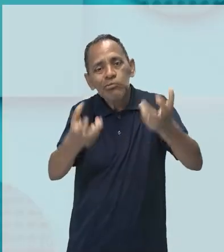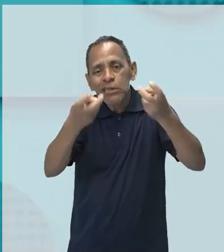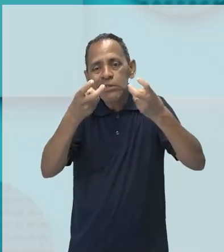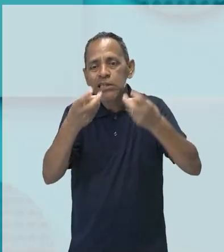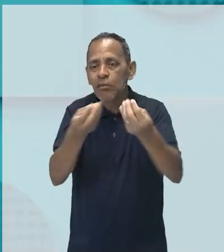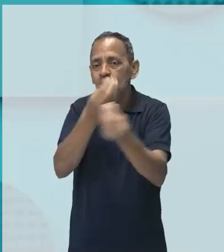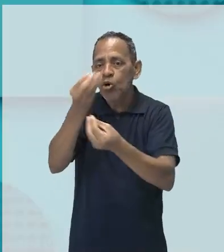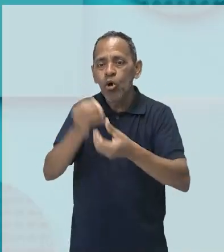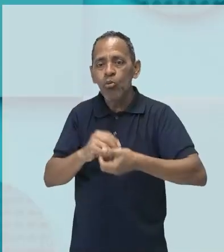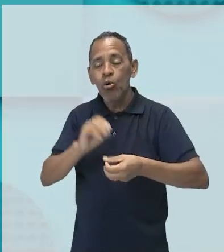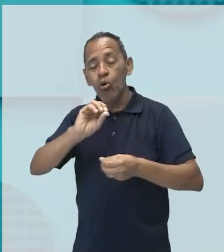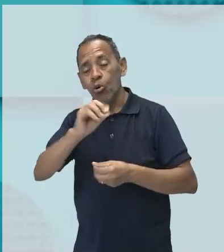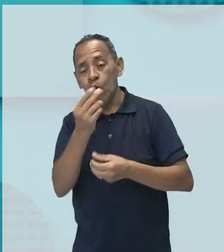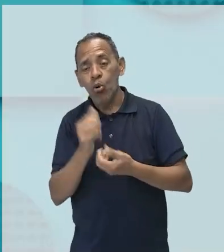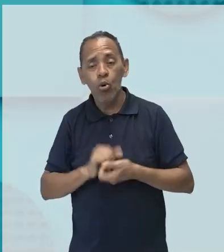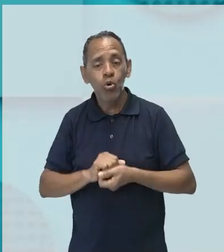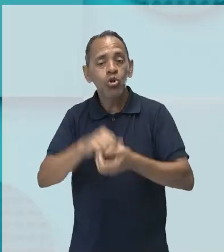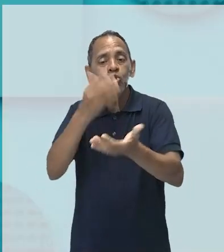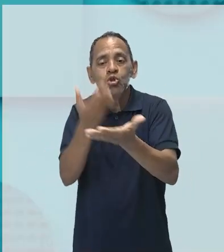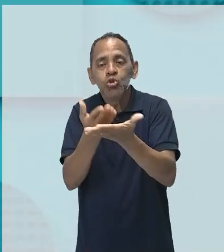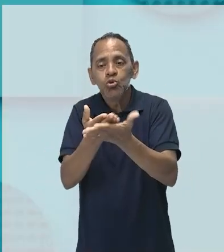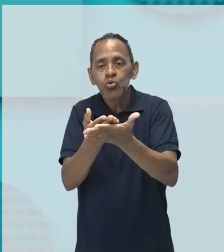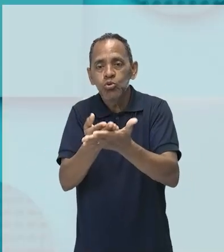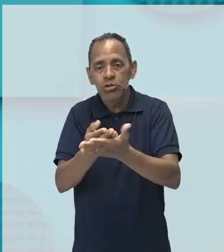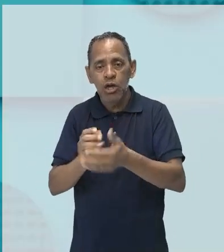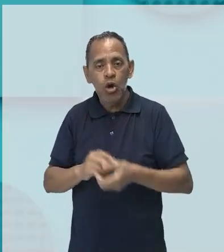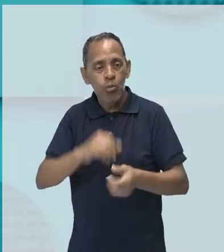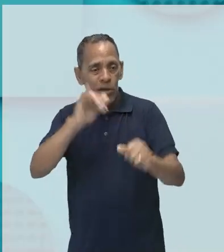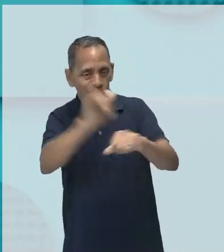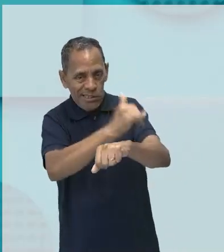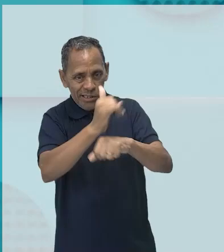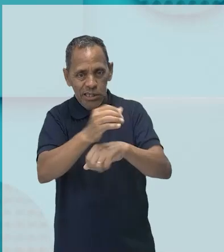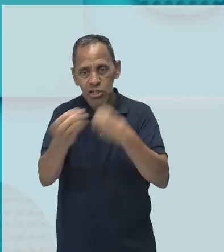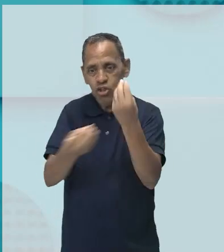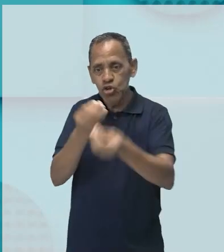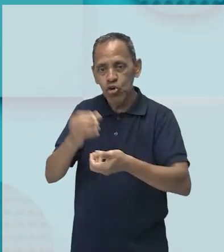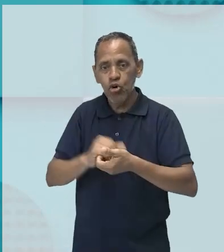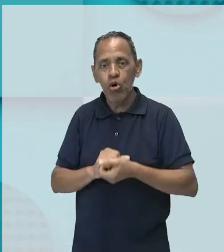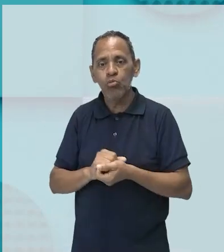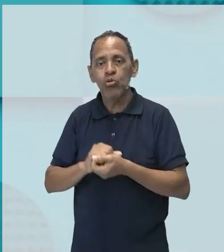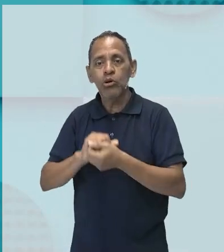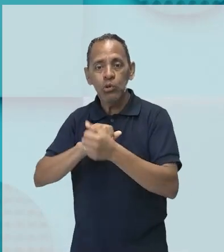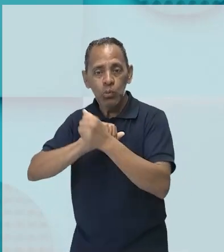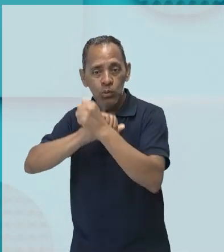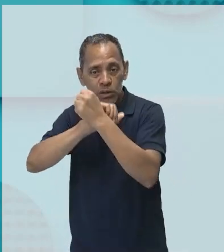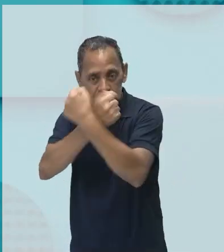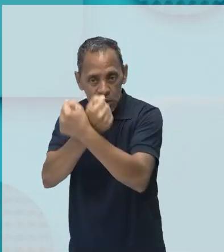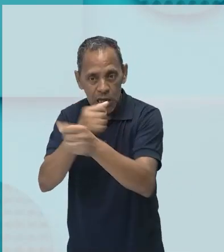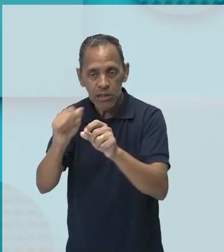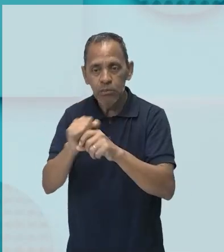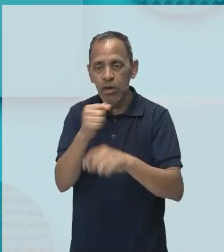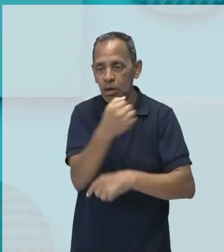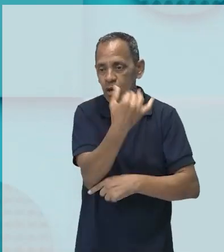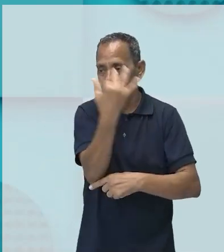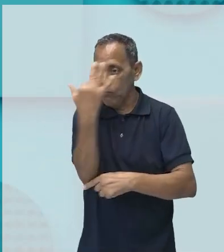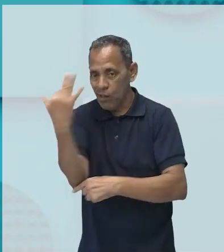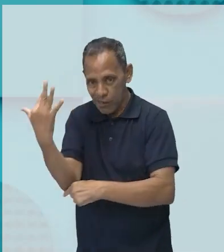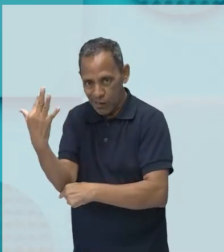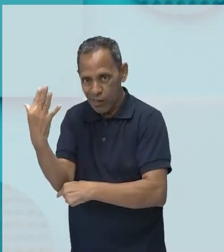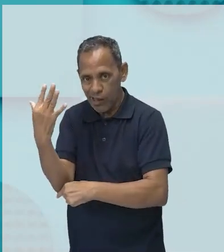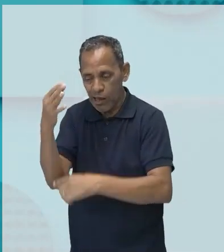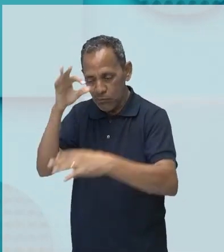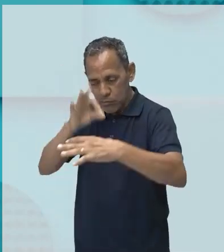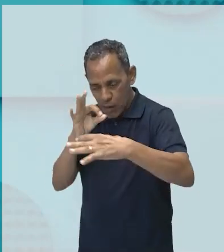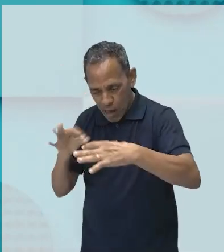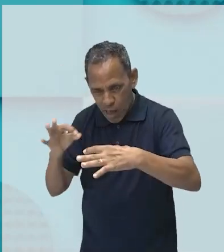uma forma, sim, de tirar o seu sustento, mas também de preservar, de também reflorestar. Às vezes só